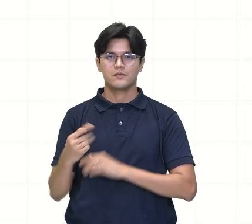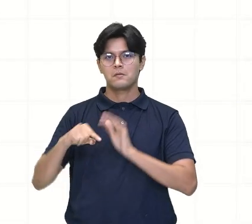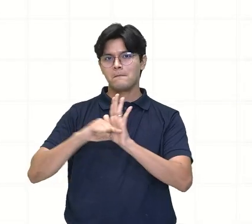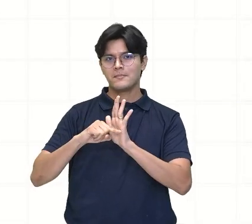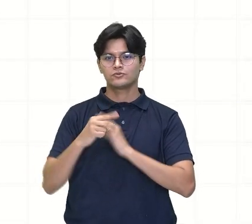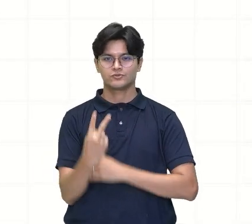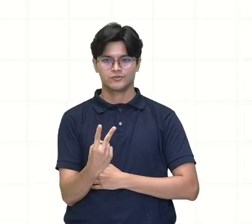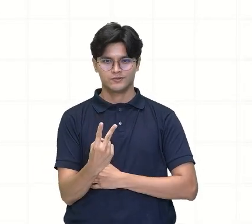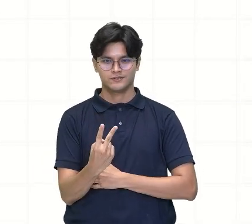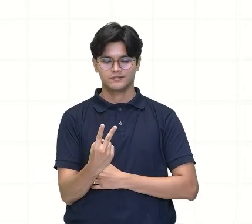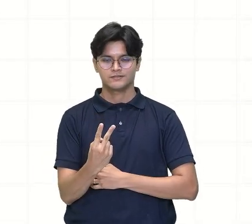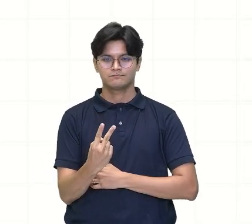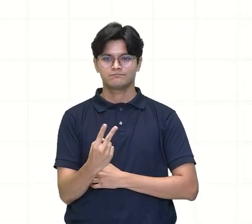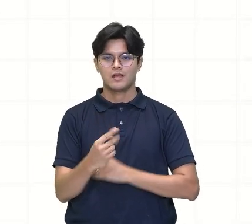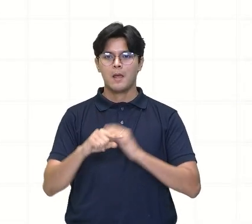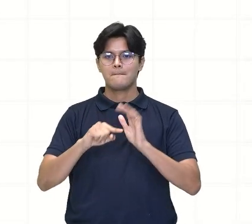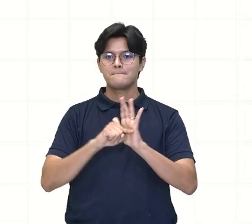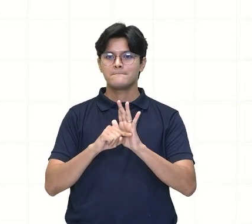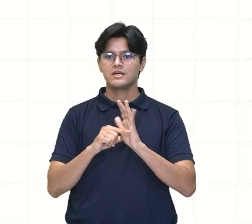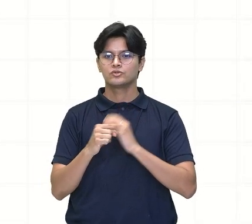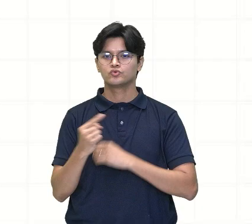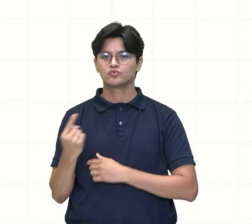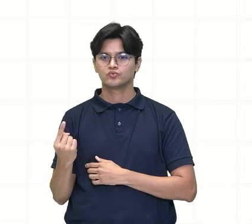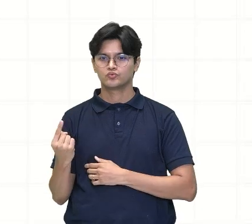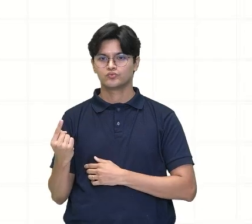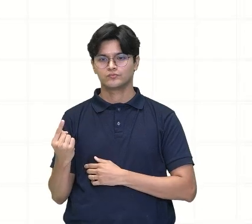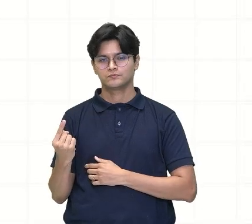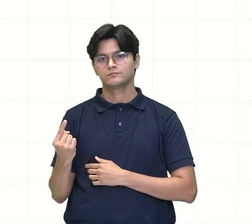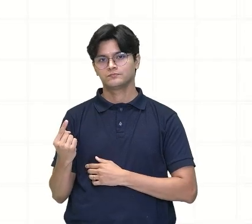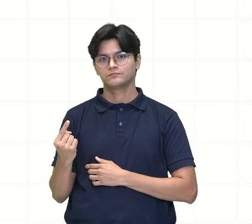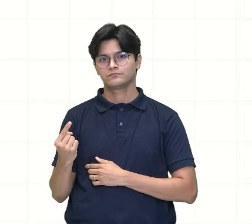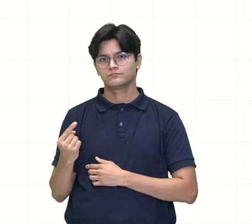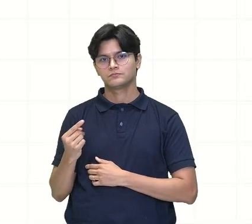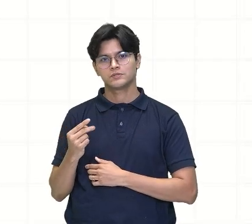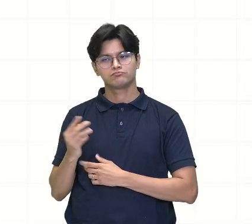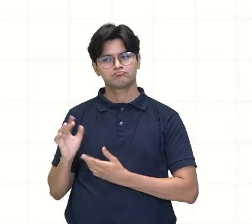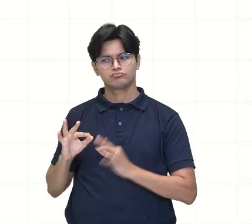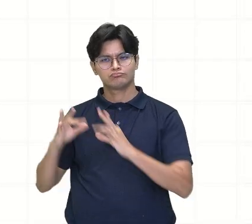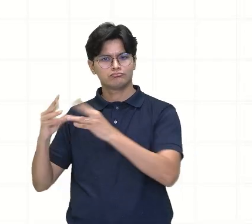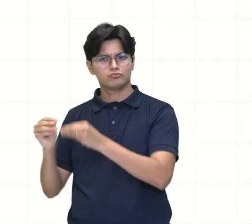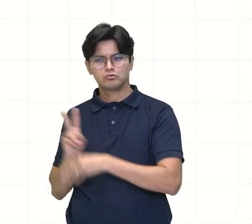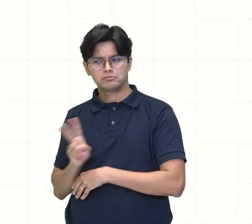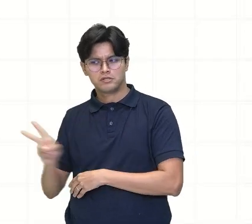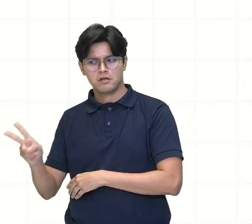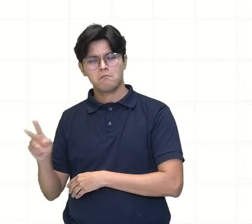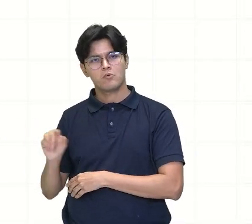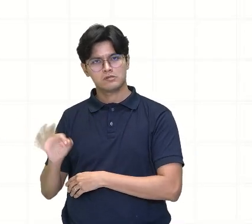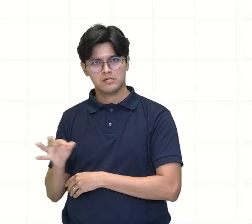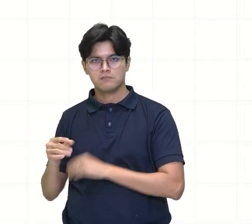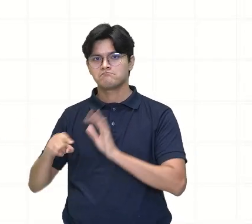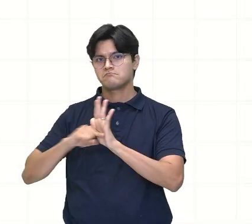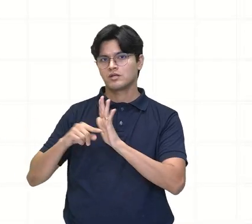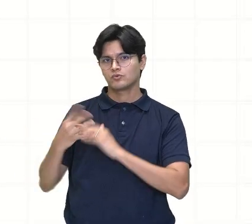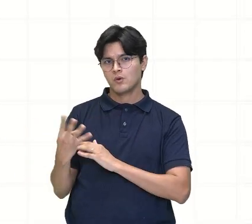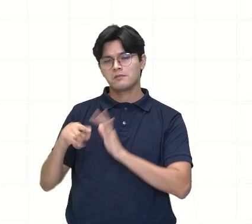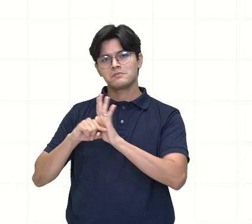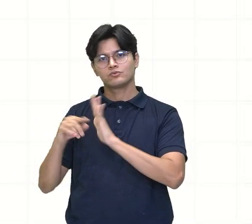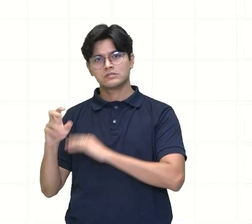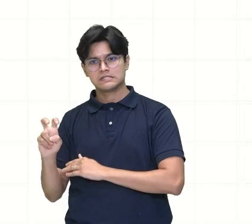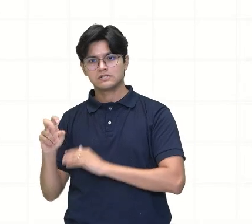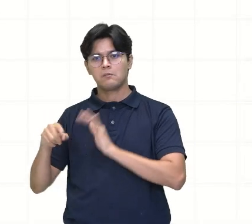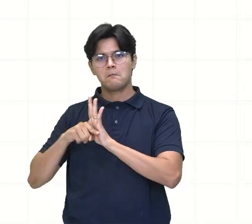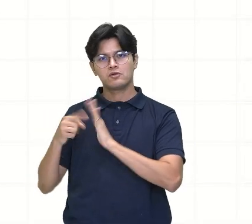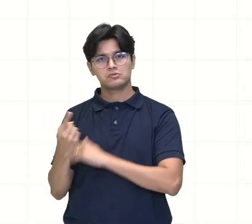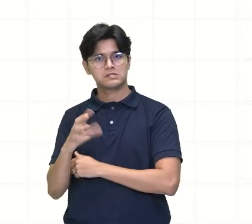menos 2, menos 1. E todos os outros que vêm, né? Menos 4, menos 5, menos 100. Então, o que é